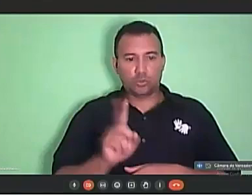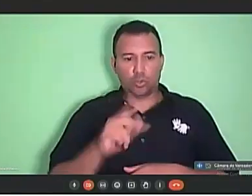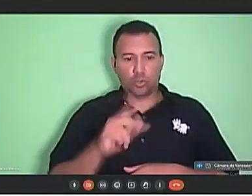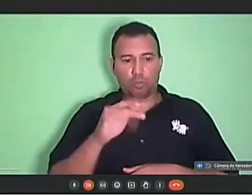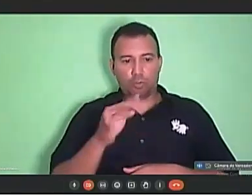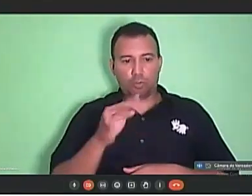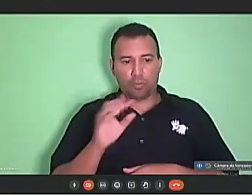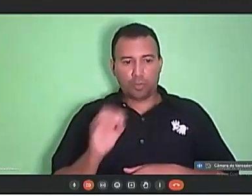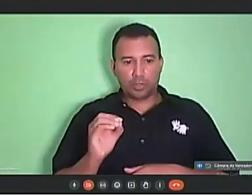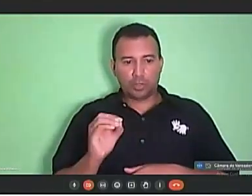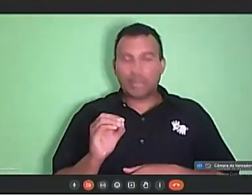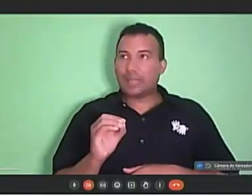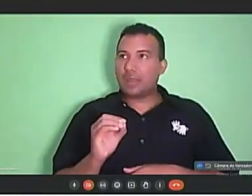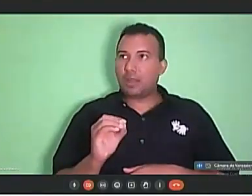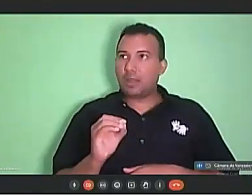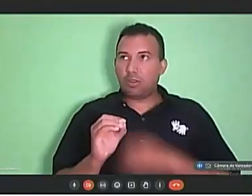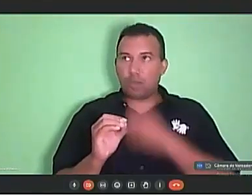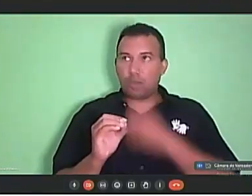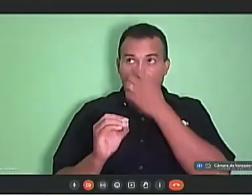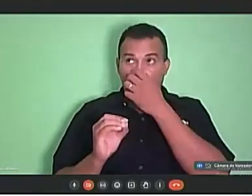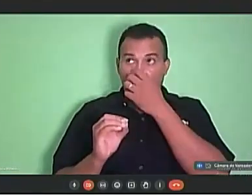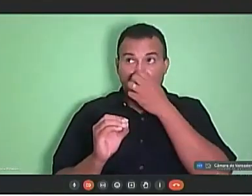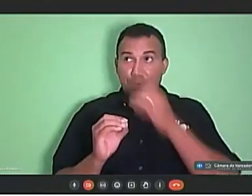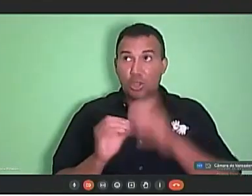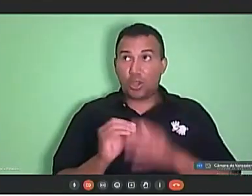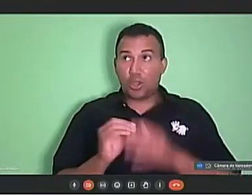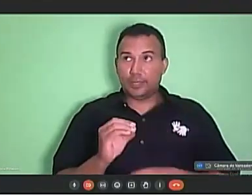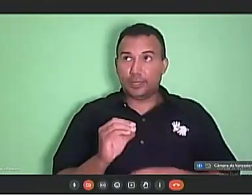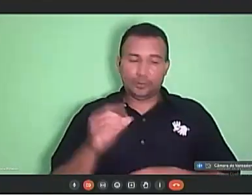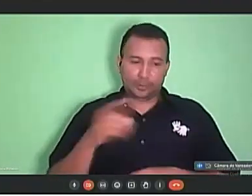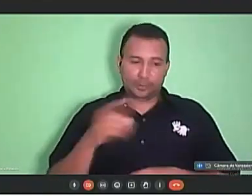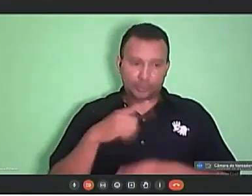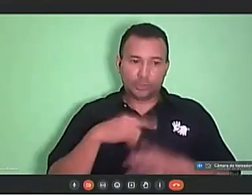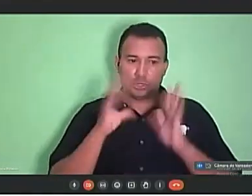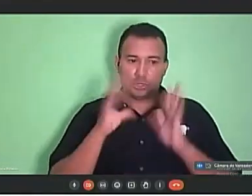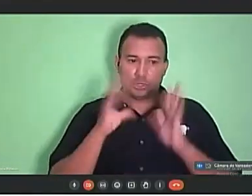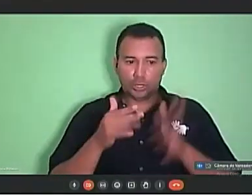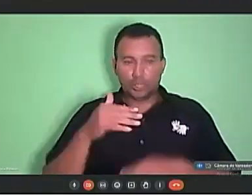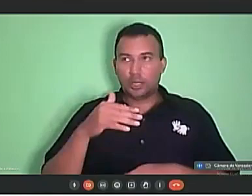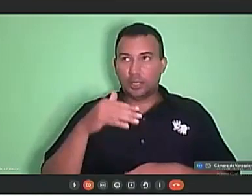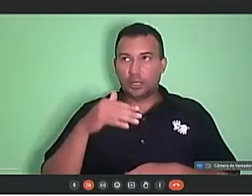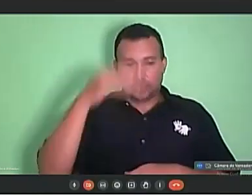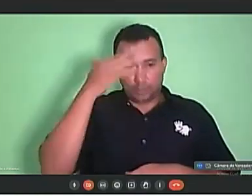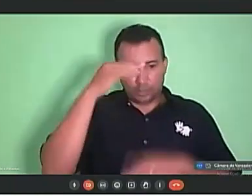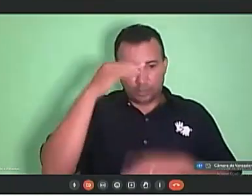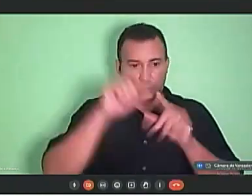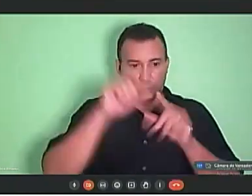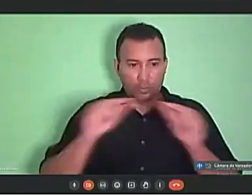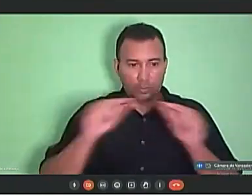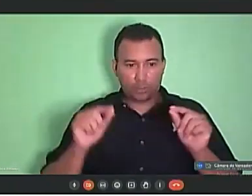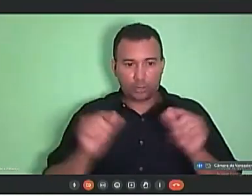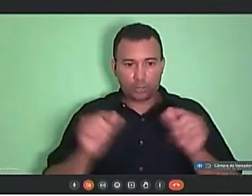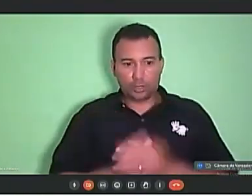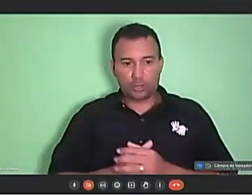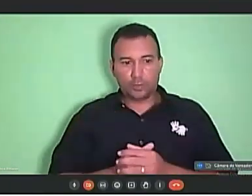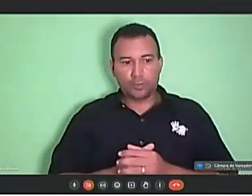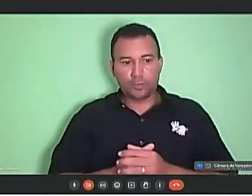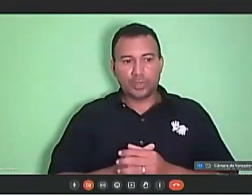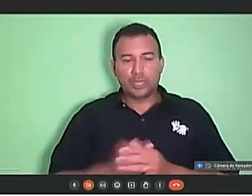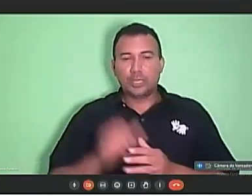estão na margem direita do Iguaçu. Eles chegaram à conclusão que os diques teriam que ter 17 quilômetros de extensão, um sistema de diques,